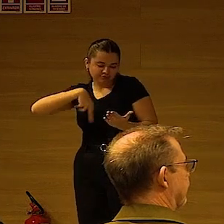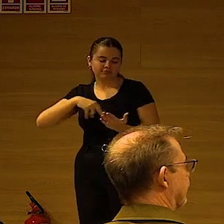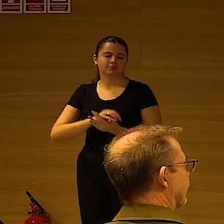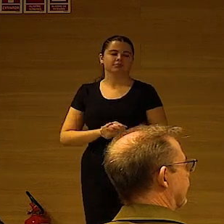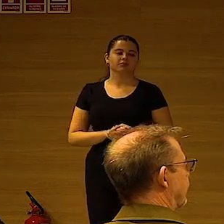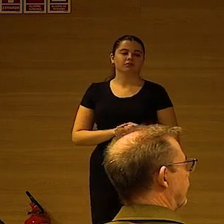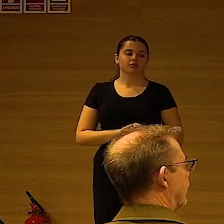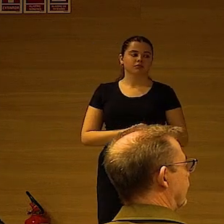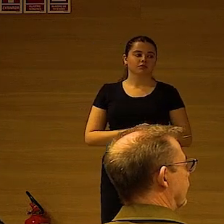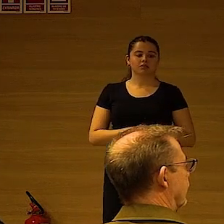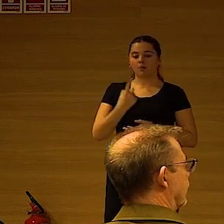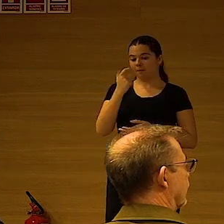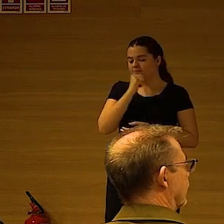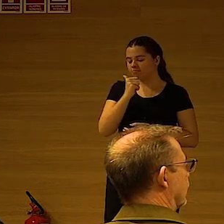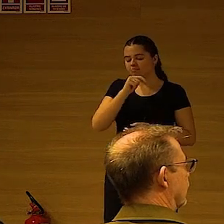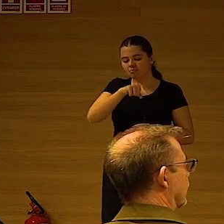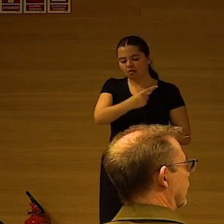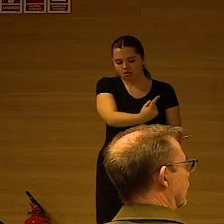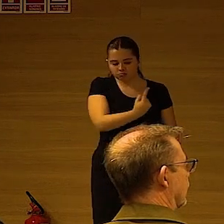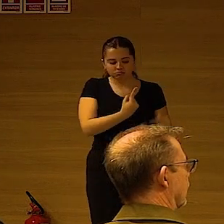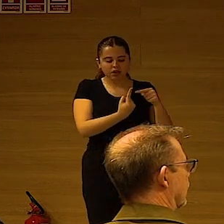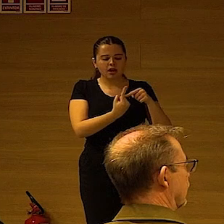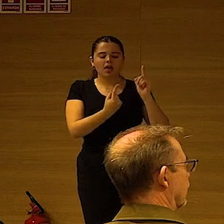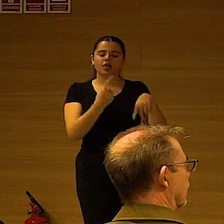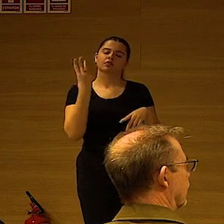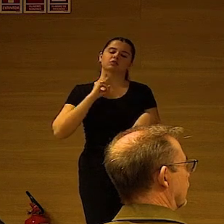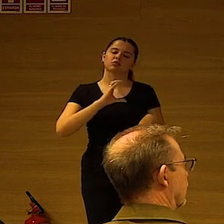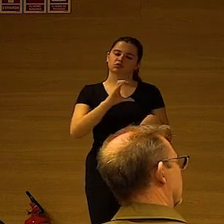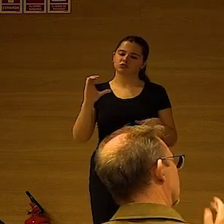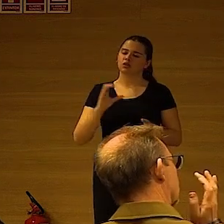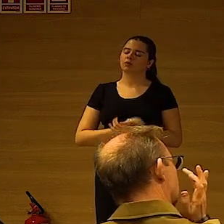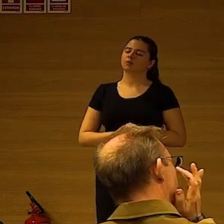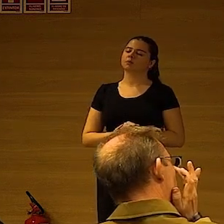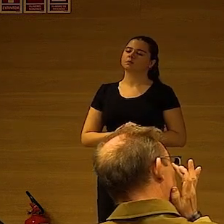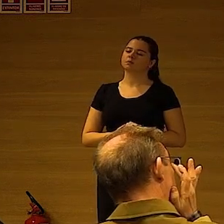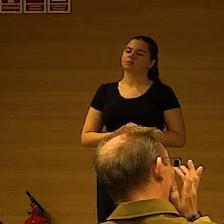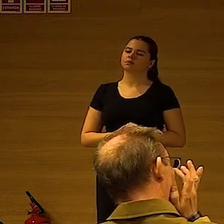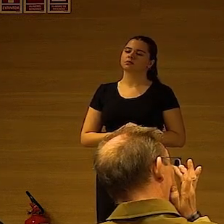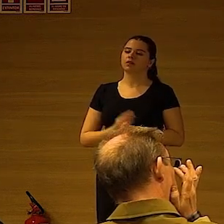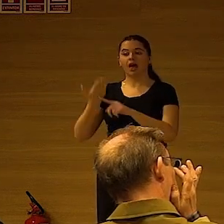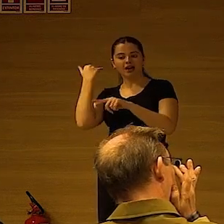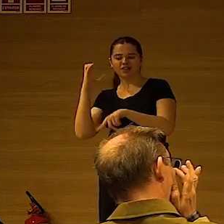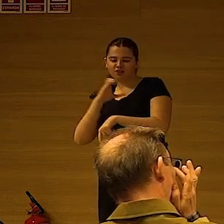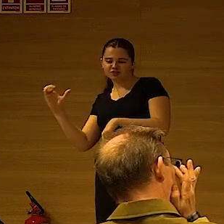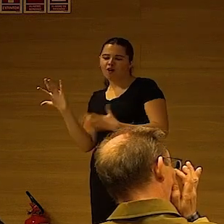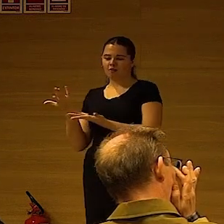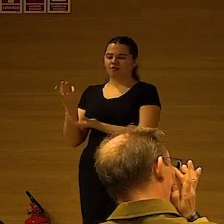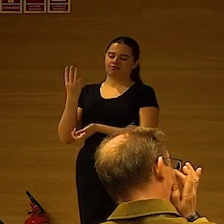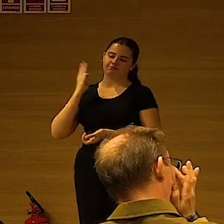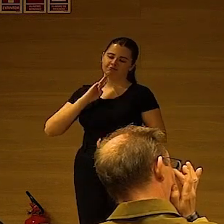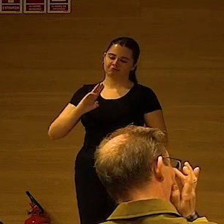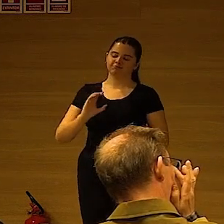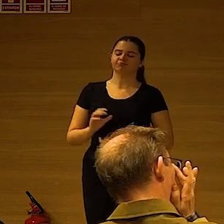que era bibliotecária na ocasião, ela estava no terceiro colegial, no terceiro ano, na época se dizia assim. Então